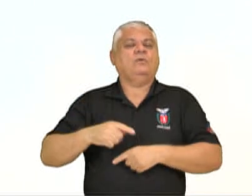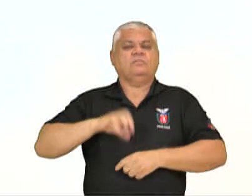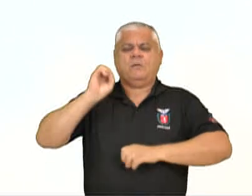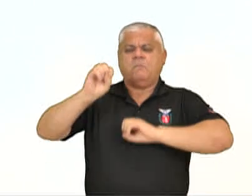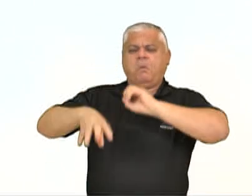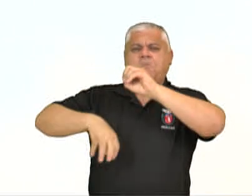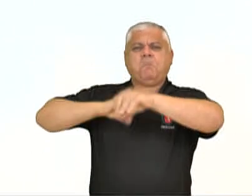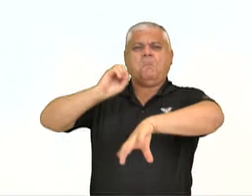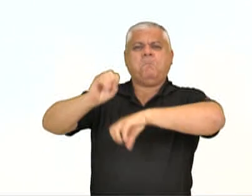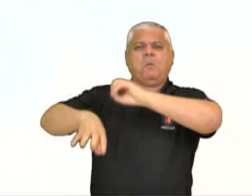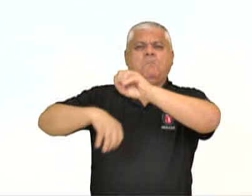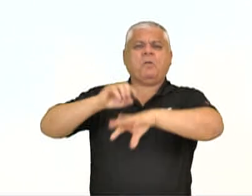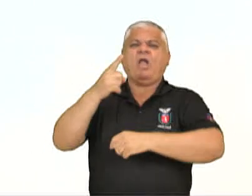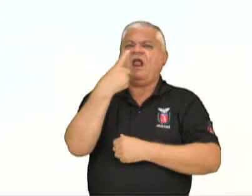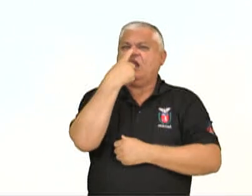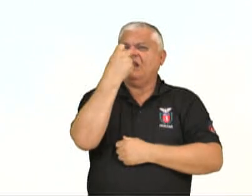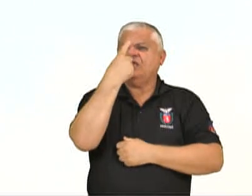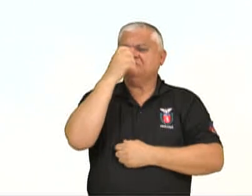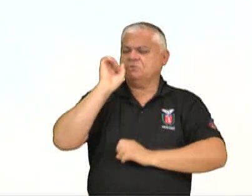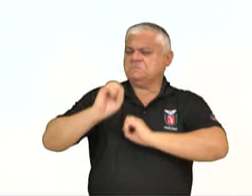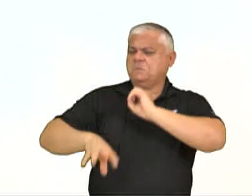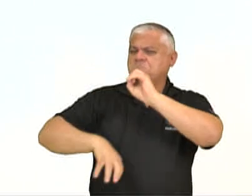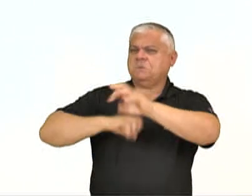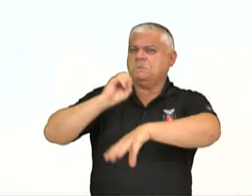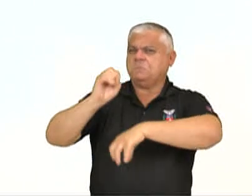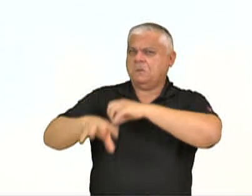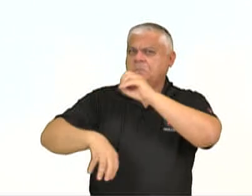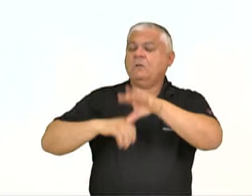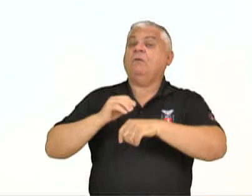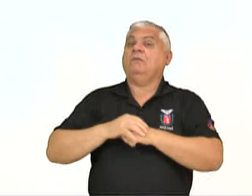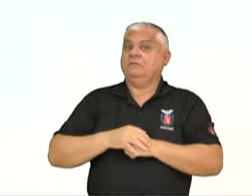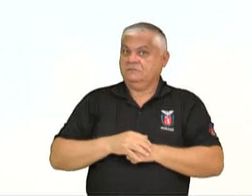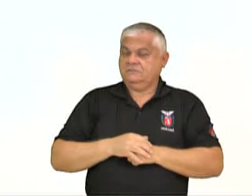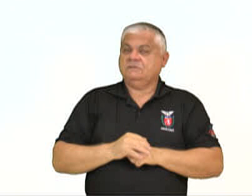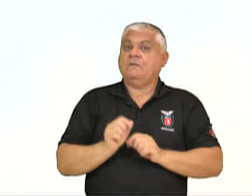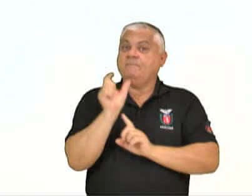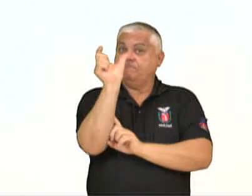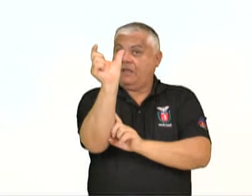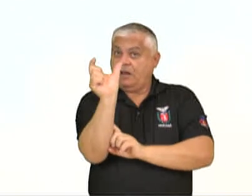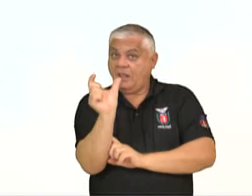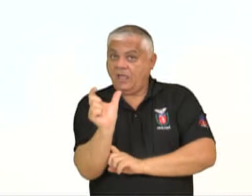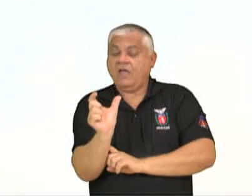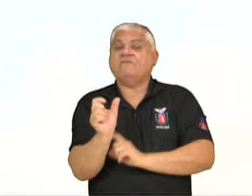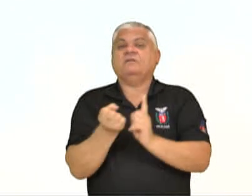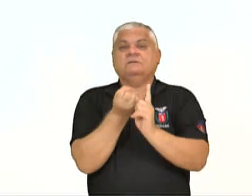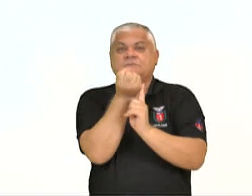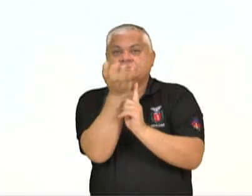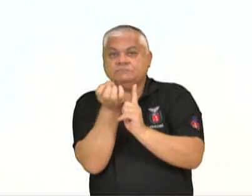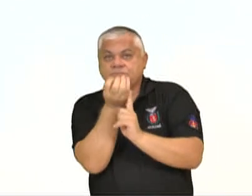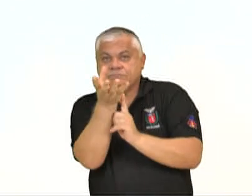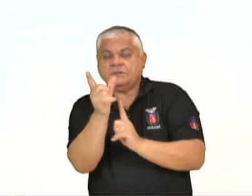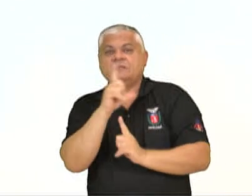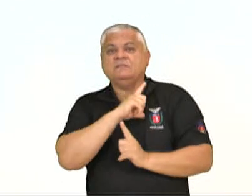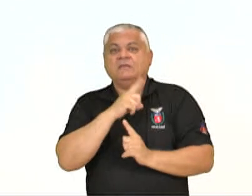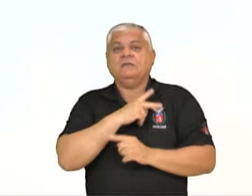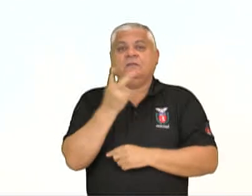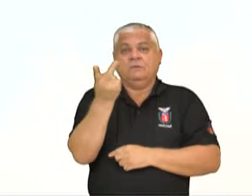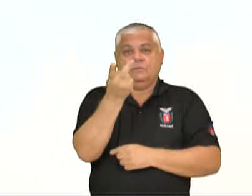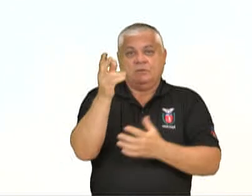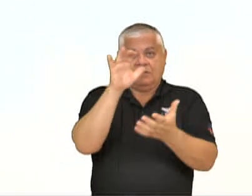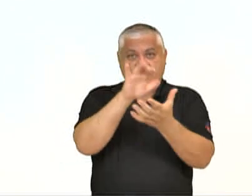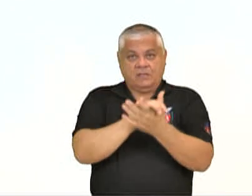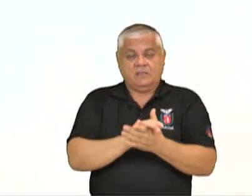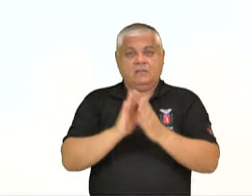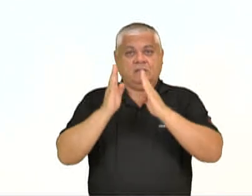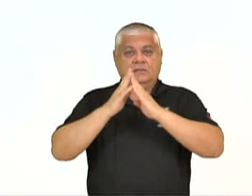é percebido pelo leitor ao associar a linguagem verbal escrita à linguagem não verbal. O casal no telhado de